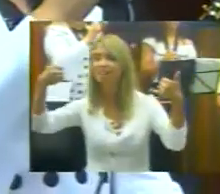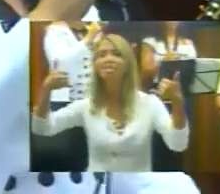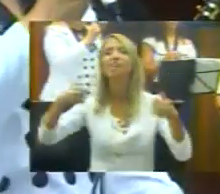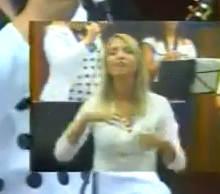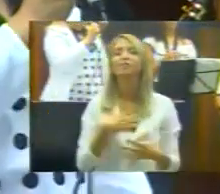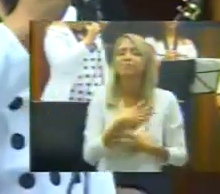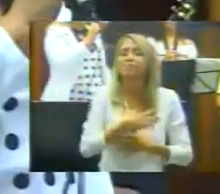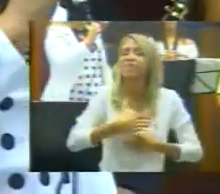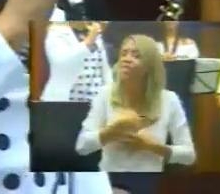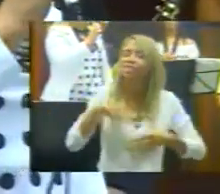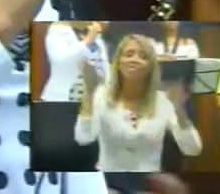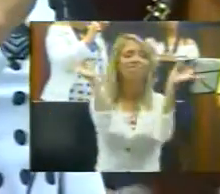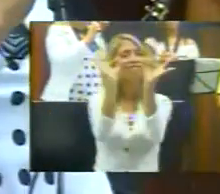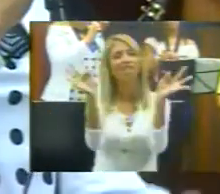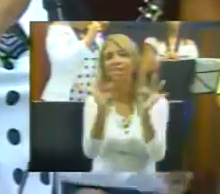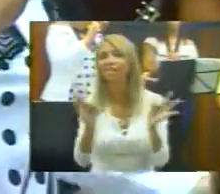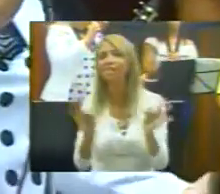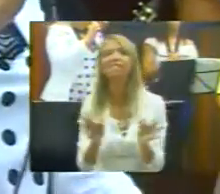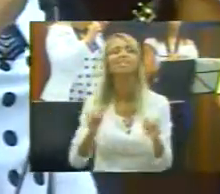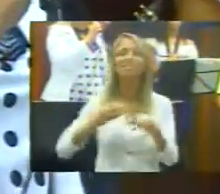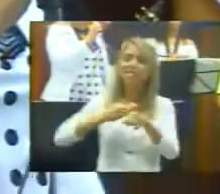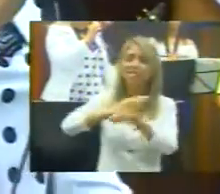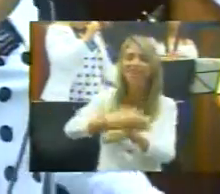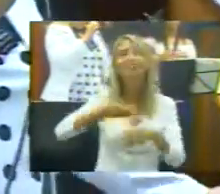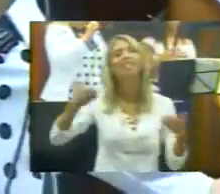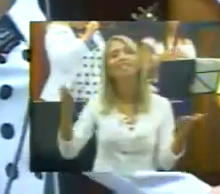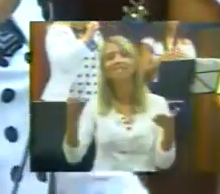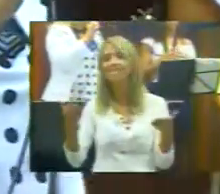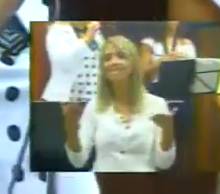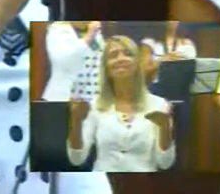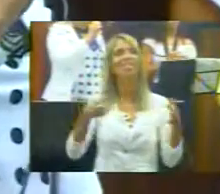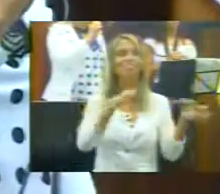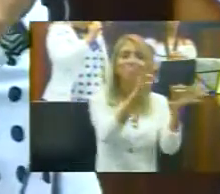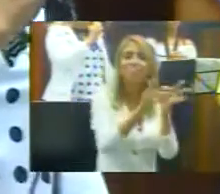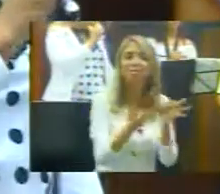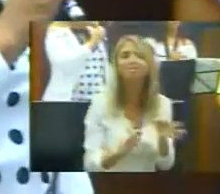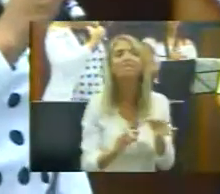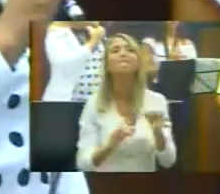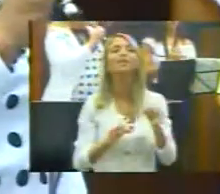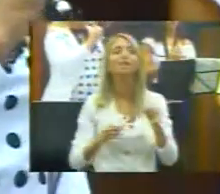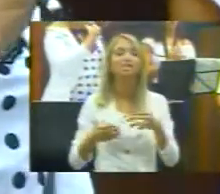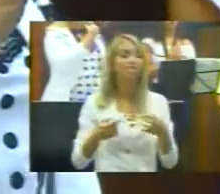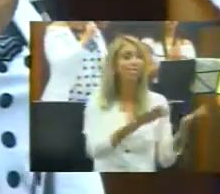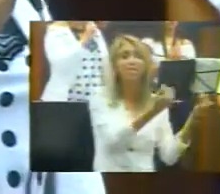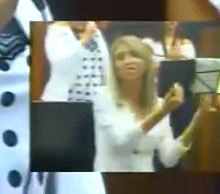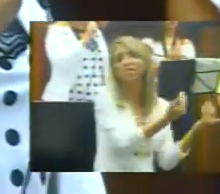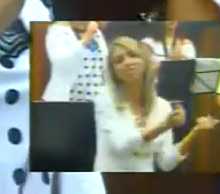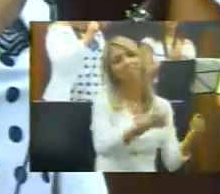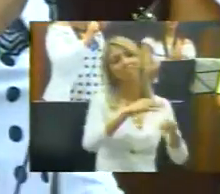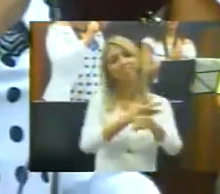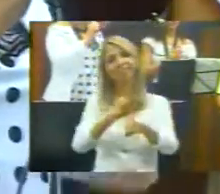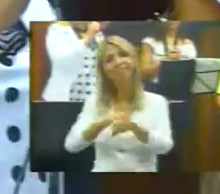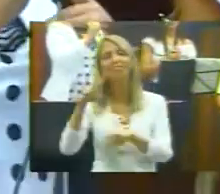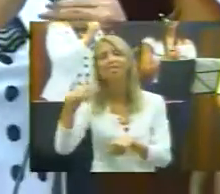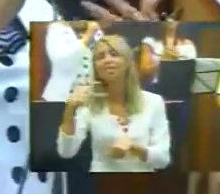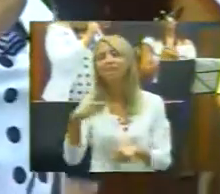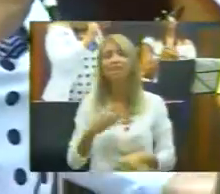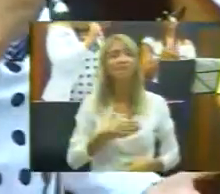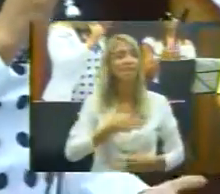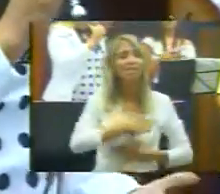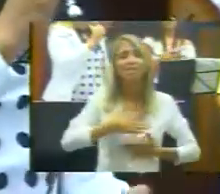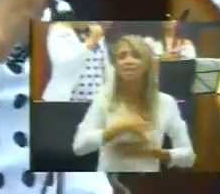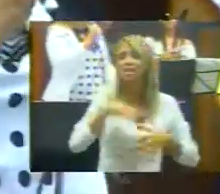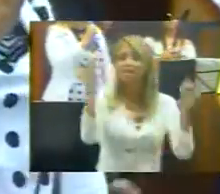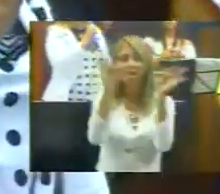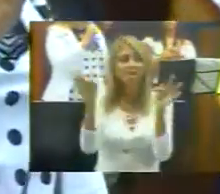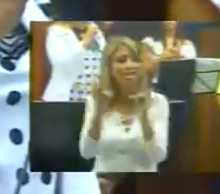assim, muito feliz de estar aqui participando desse grande evento que é a posse de vocês. É uma alegria